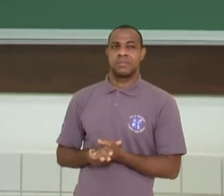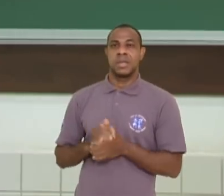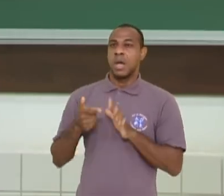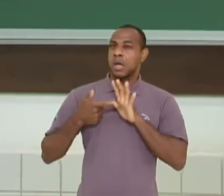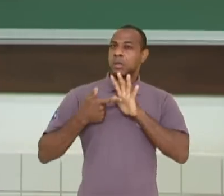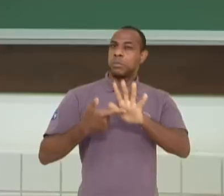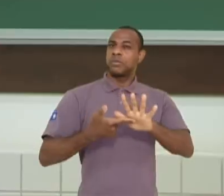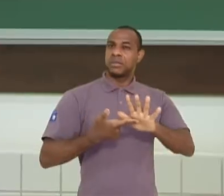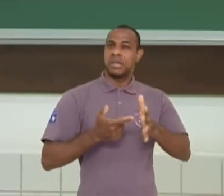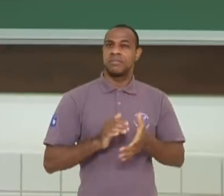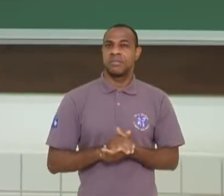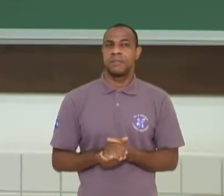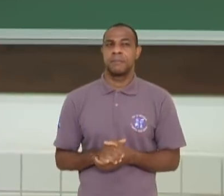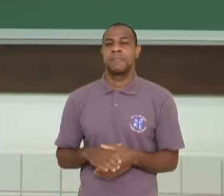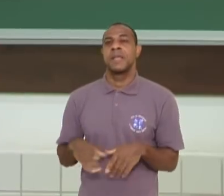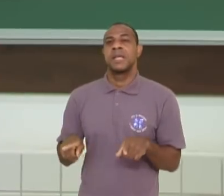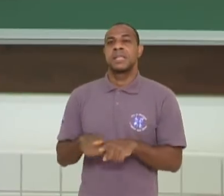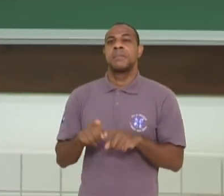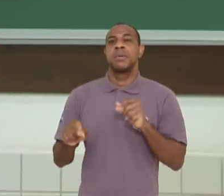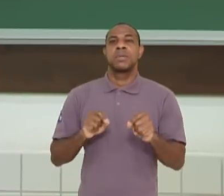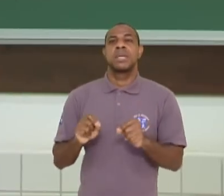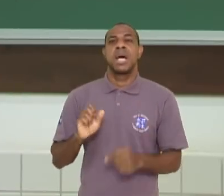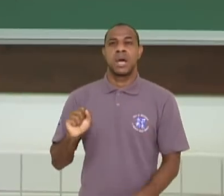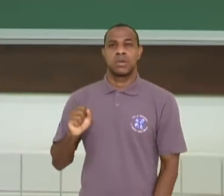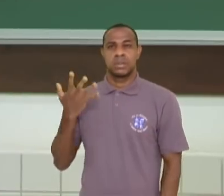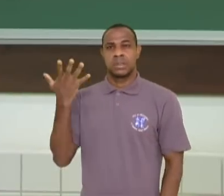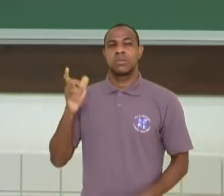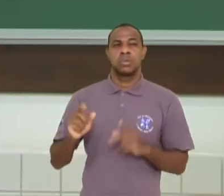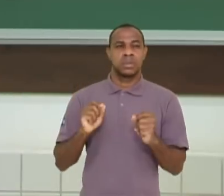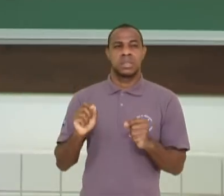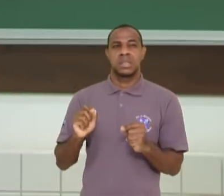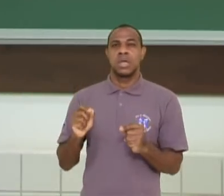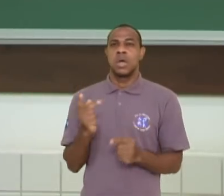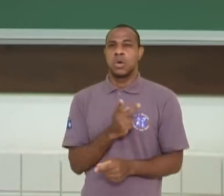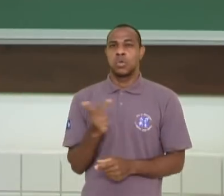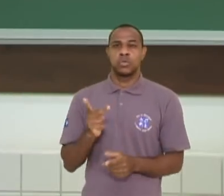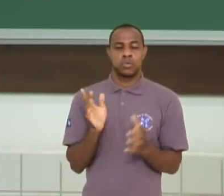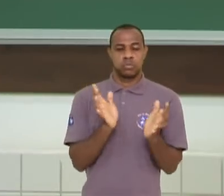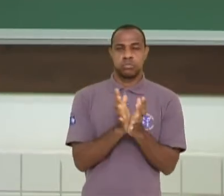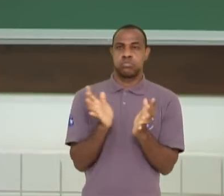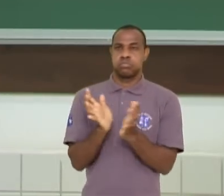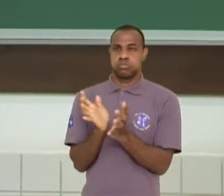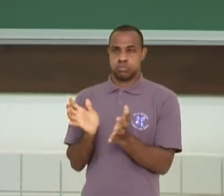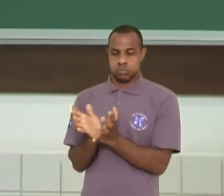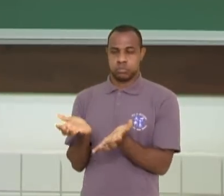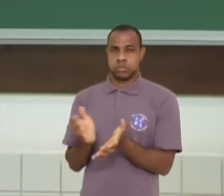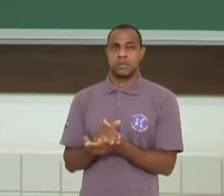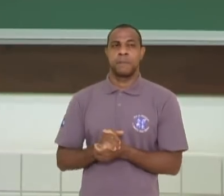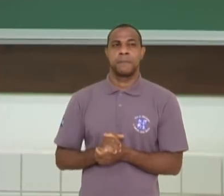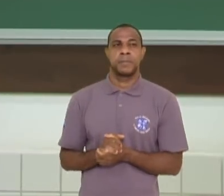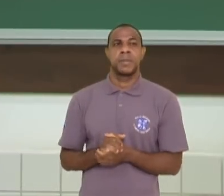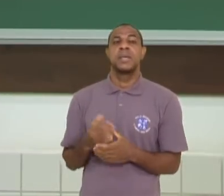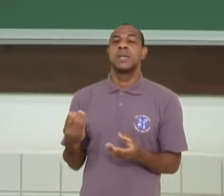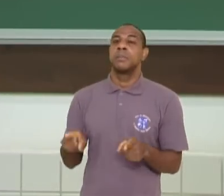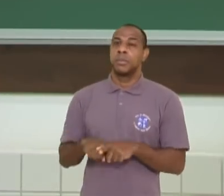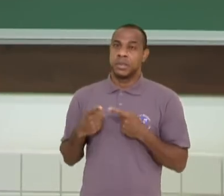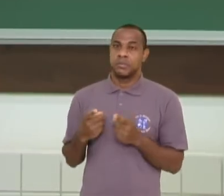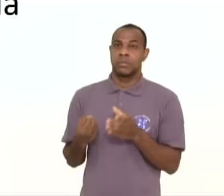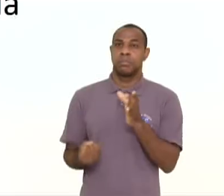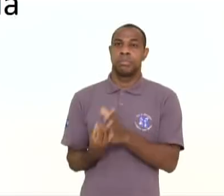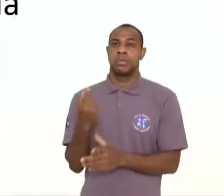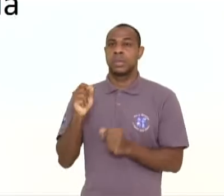também, o choque cultural, né, ocorreu entre os dois povos, né? Acaba melhorando e chegando ao conceito que nós temos também